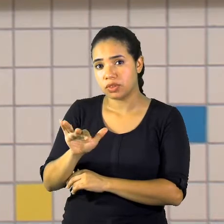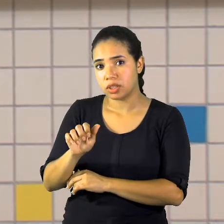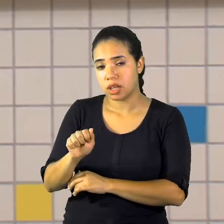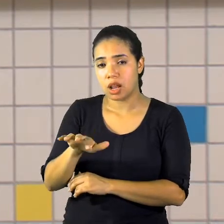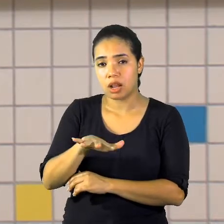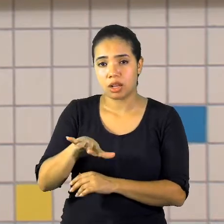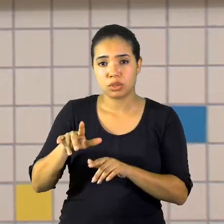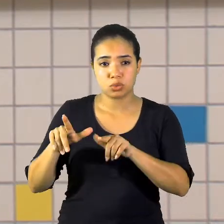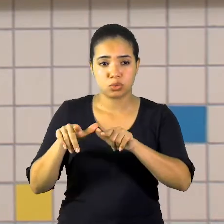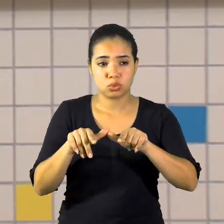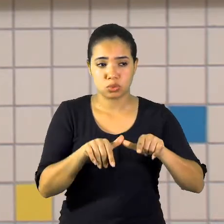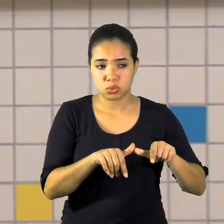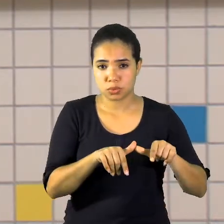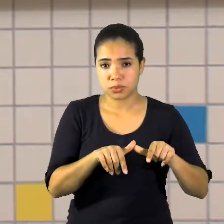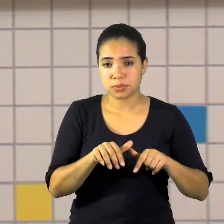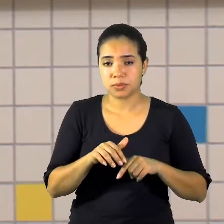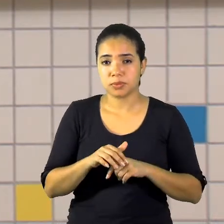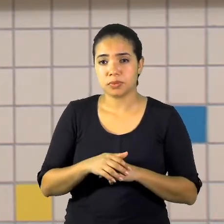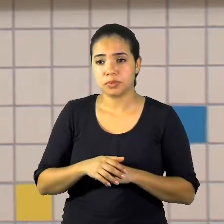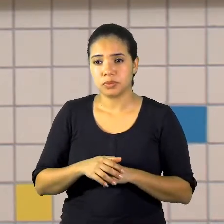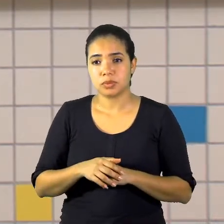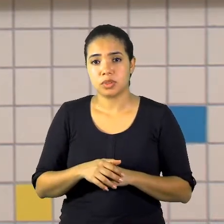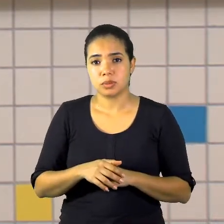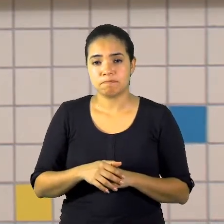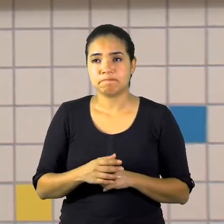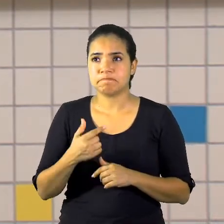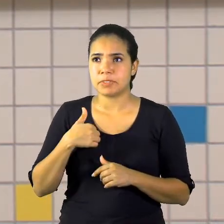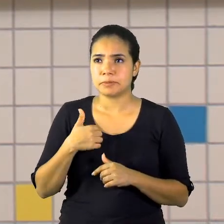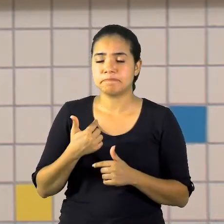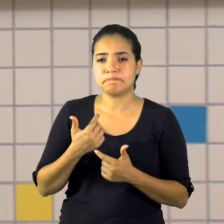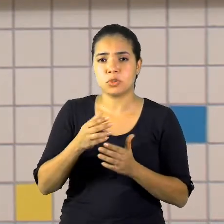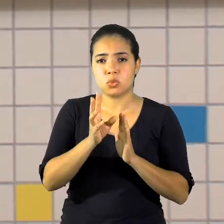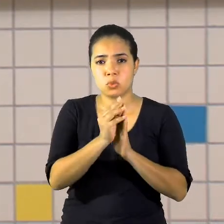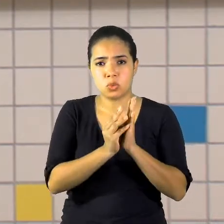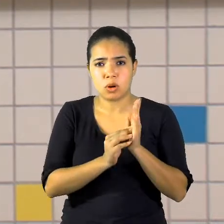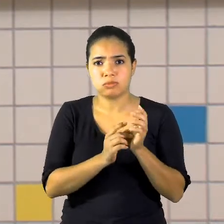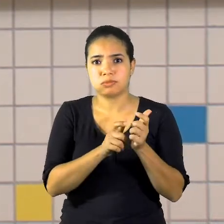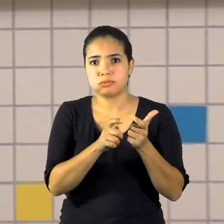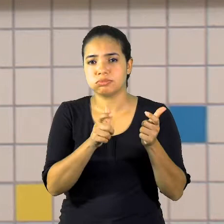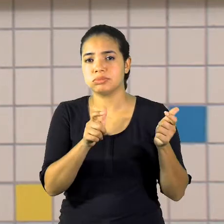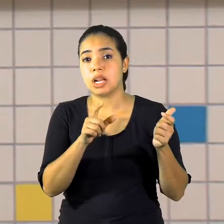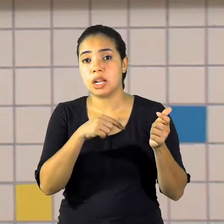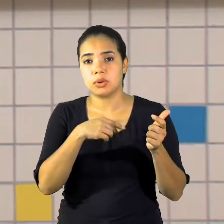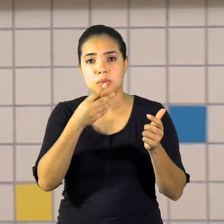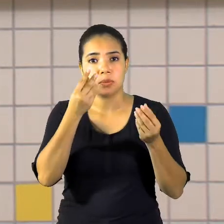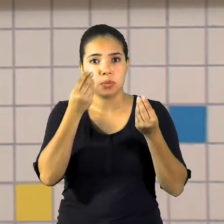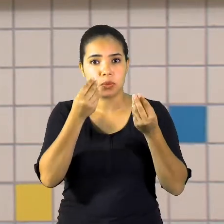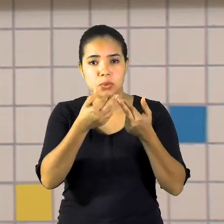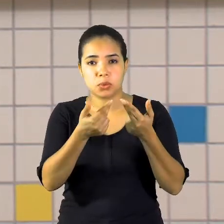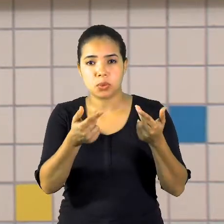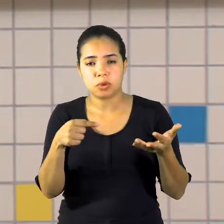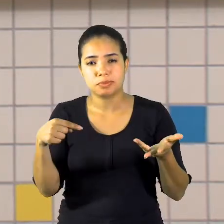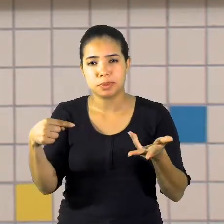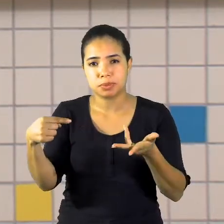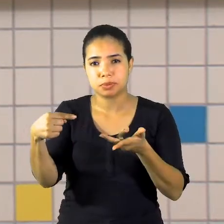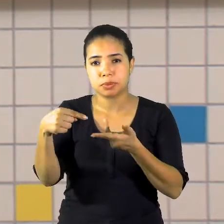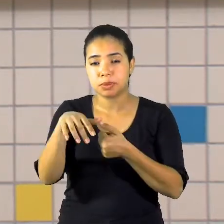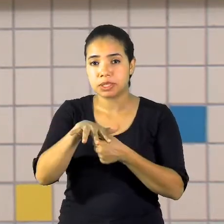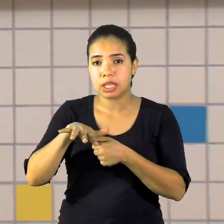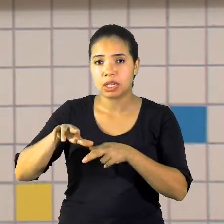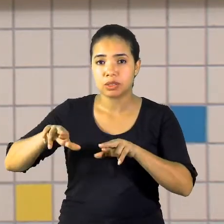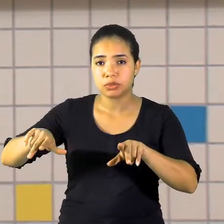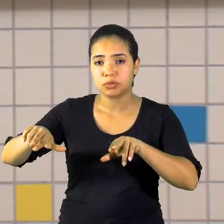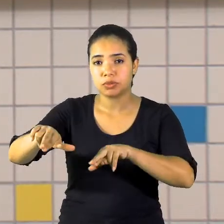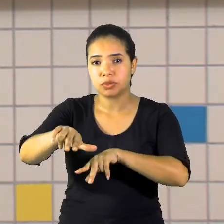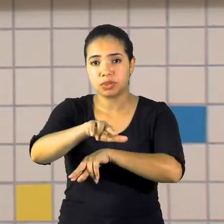da geografia, essa área de cartografia, ela é bastante ampla e eu vou ver em muita coisa, eu vou ver em diversas áreas